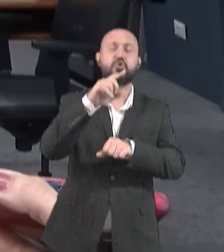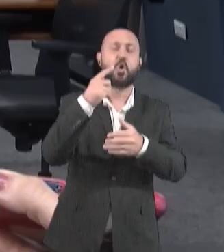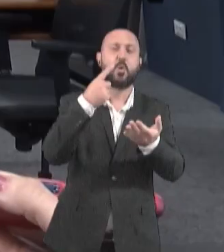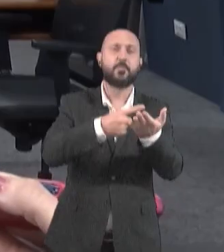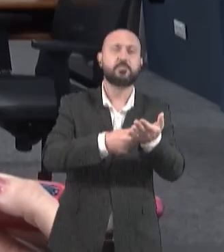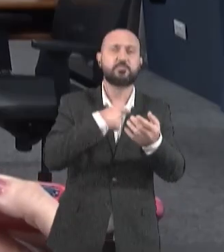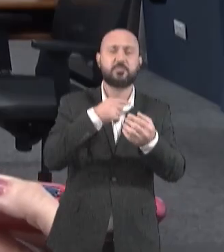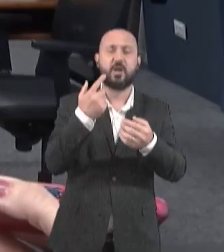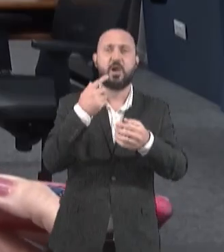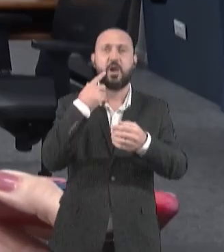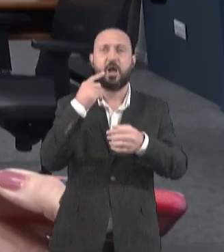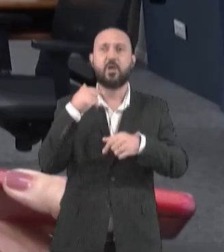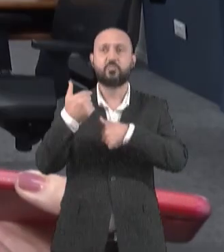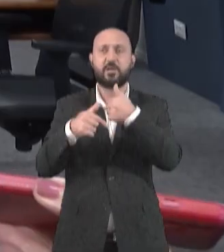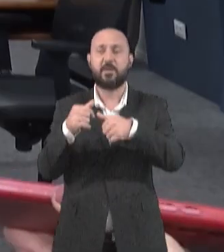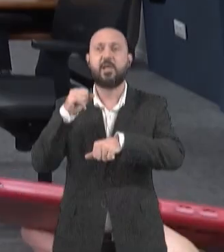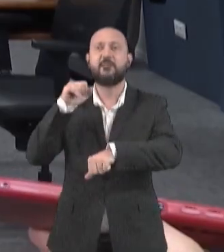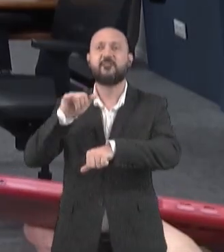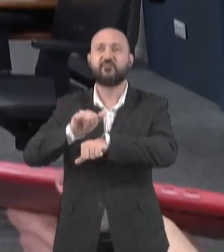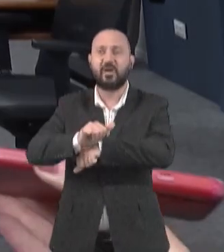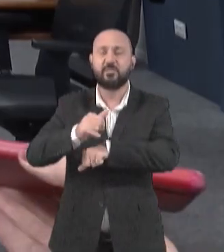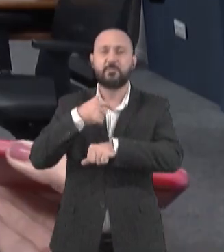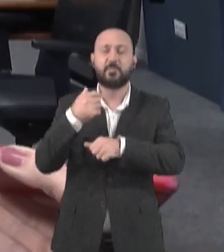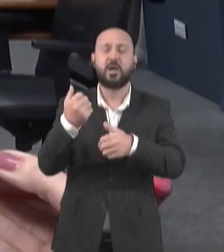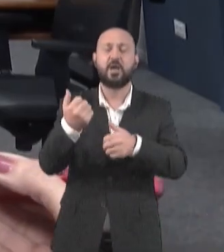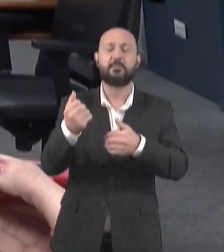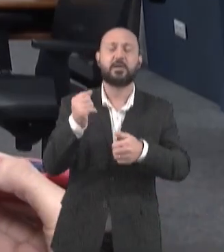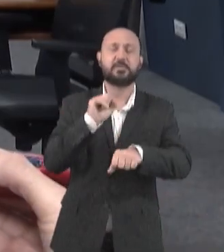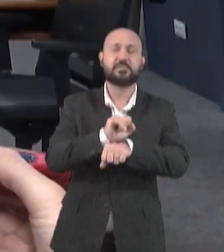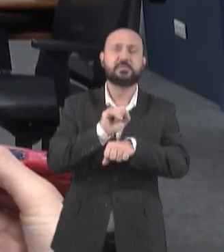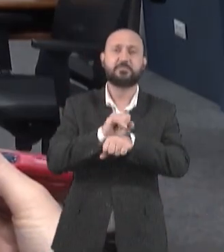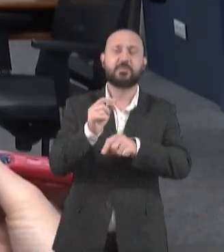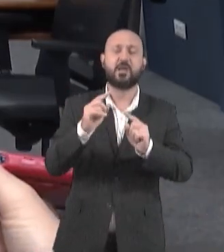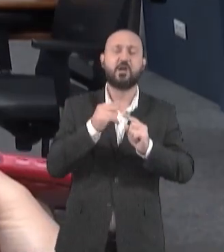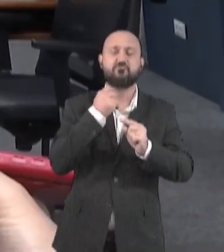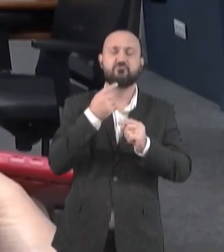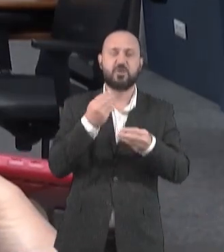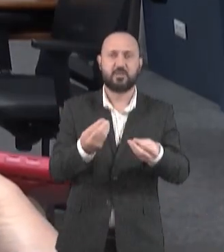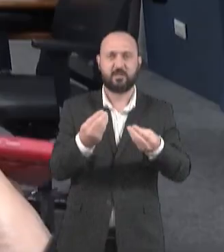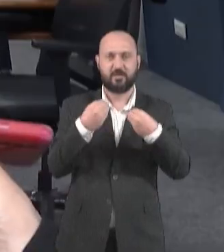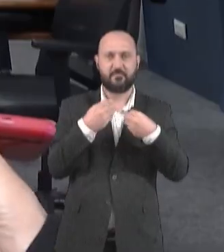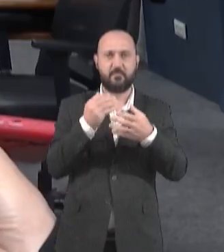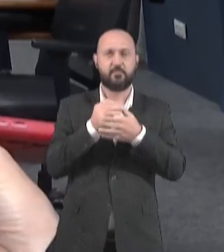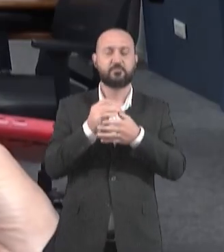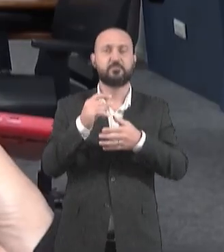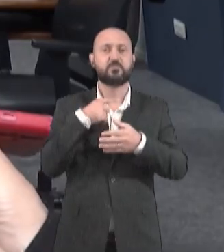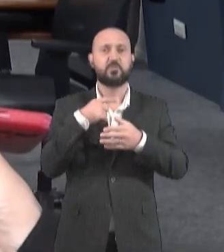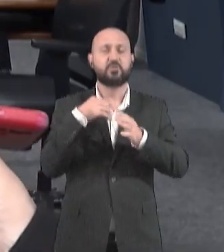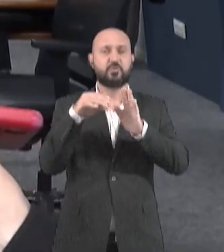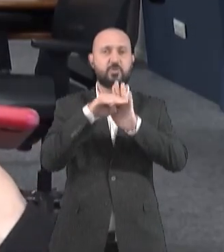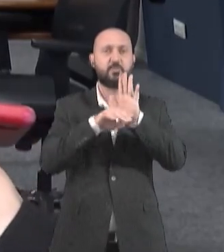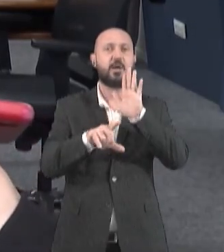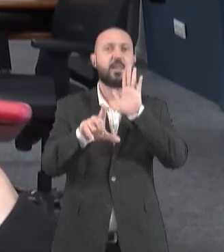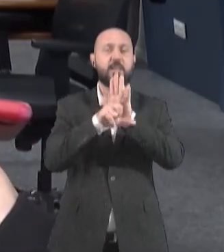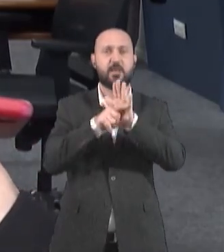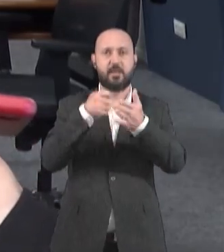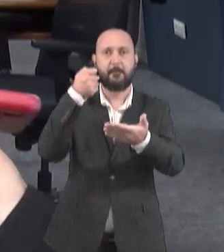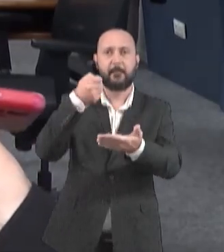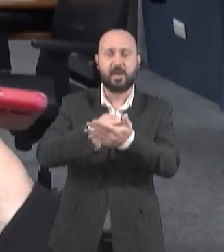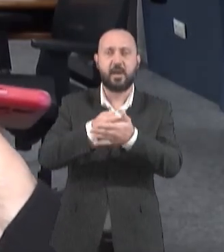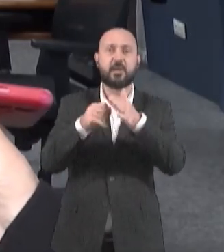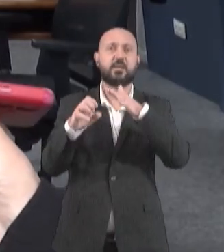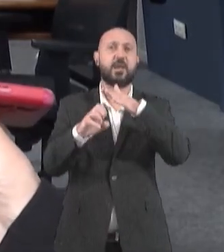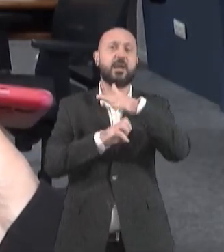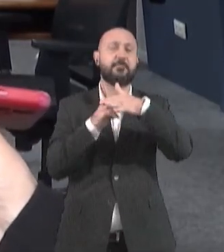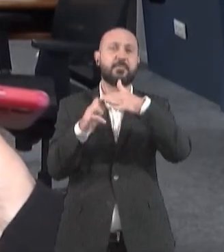dia, não entregar, a pessoa às vezes falta ao trabalho para receber esse produto e chega lá, não é entregue. Então, nós tínhamos já uma lei que determinava que